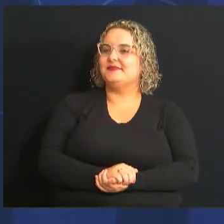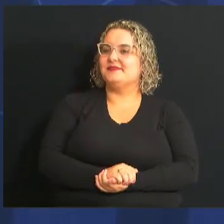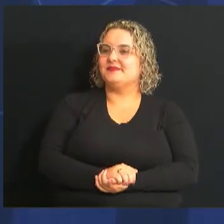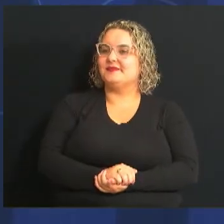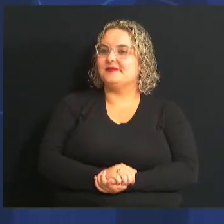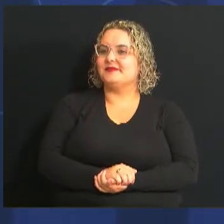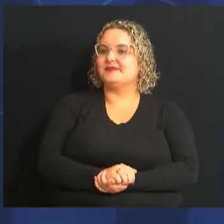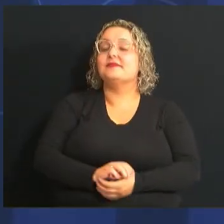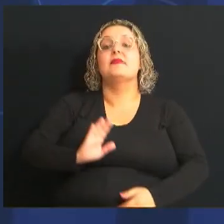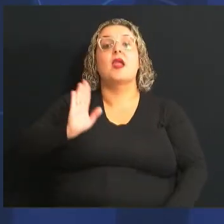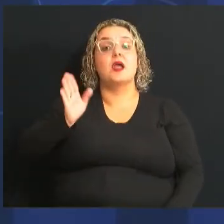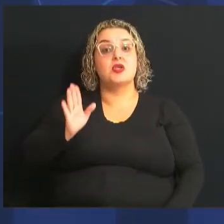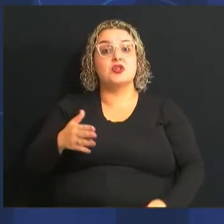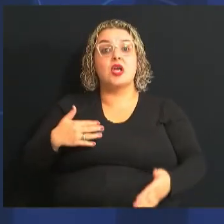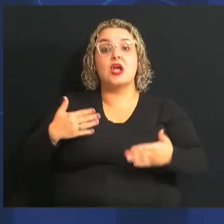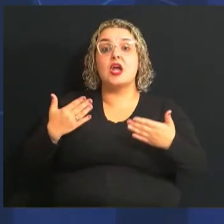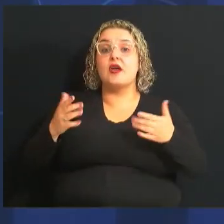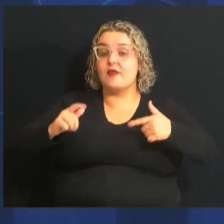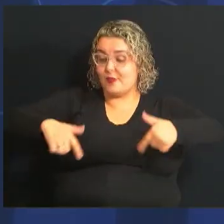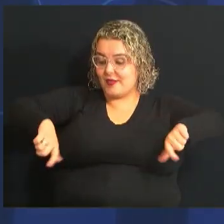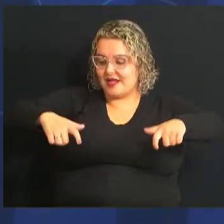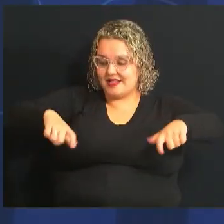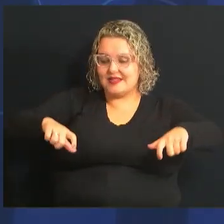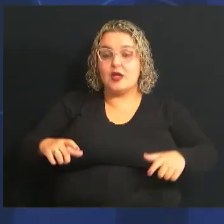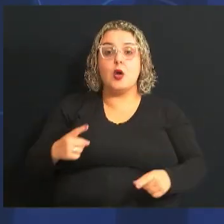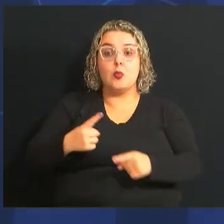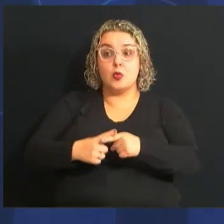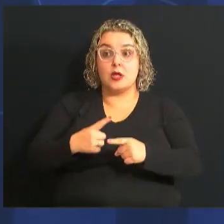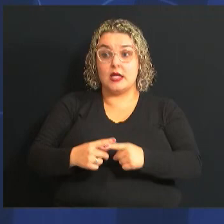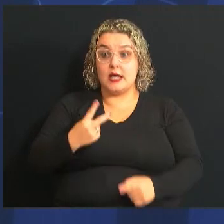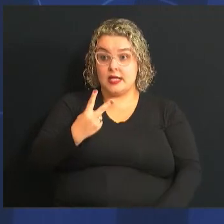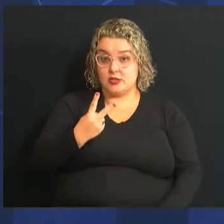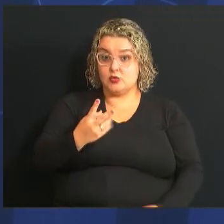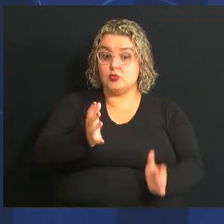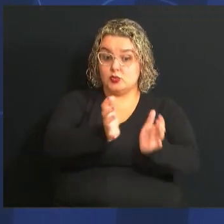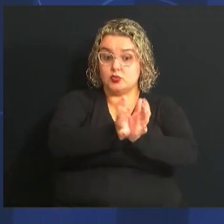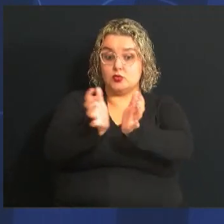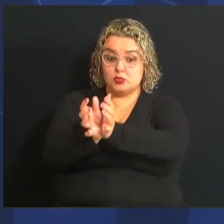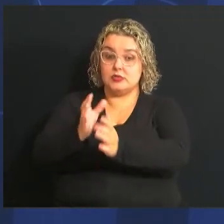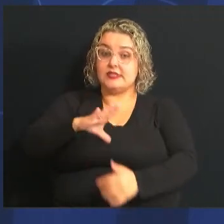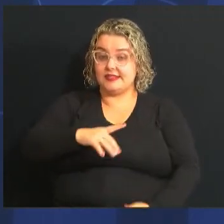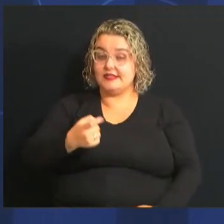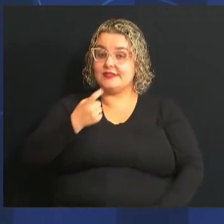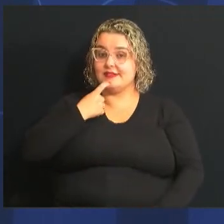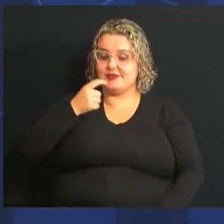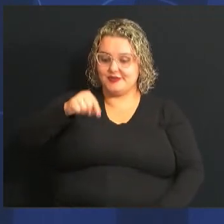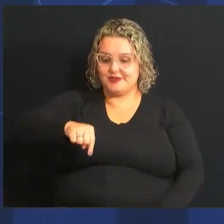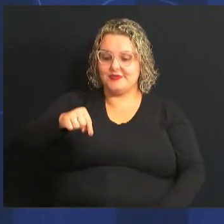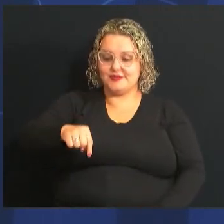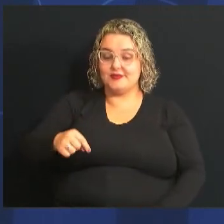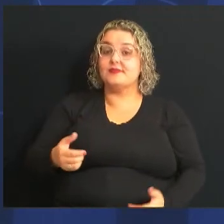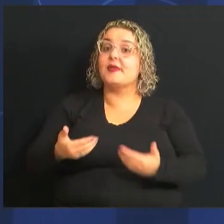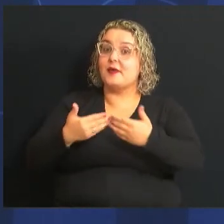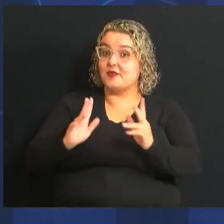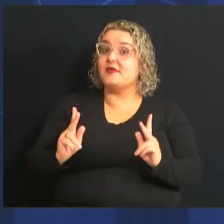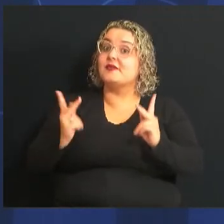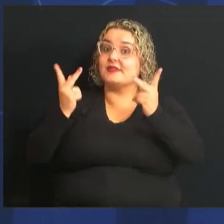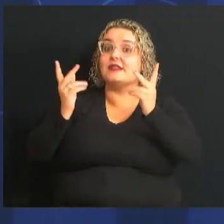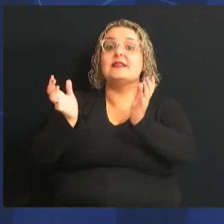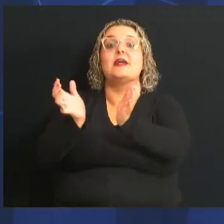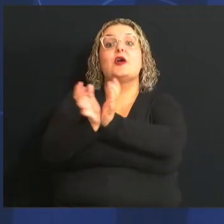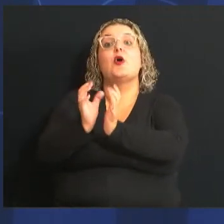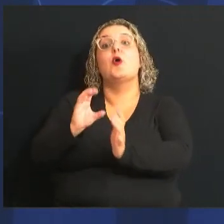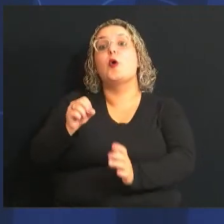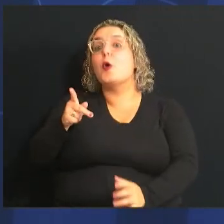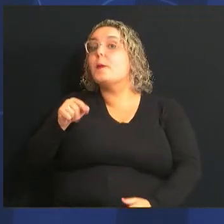Então já nós vamos balançar as redes, porque então as duas equipes aqui da cidade de Campinas estrearam com vitória na Copinha. Já